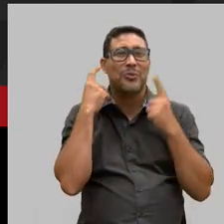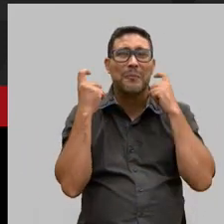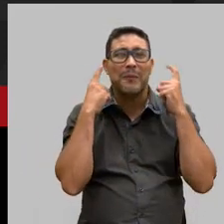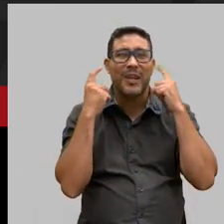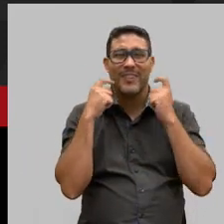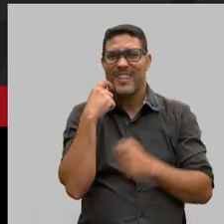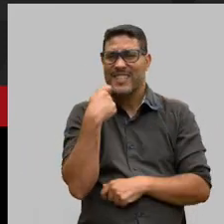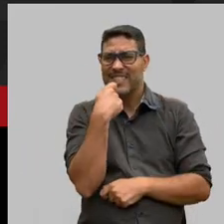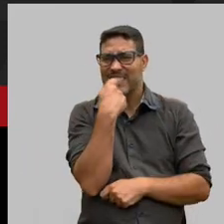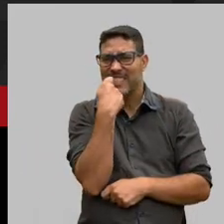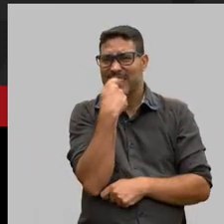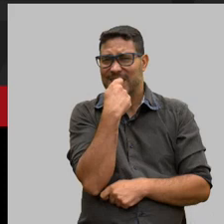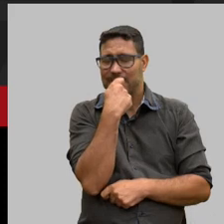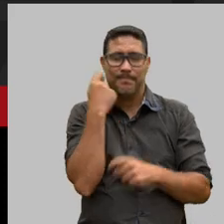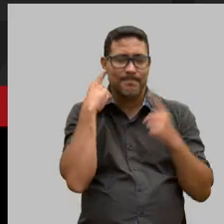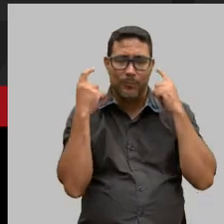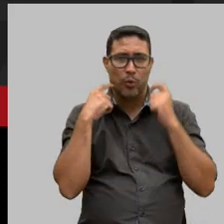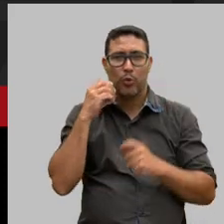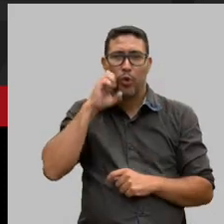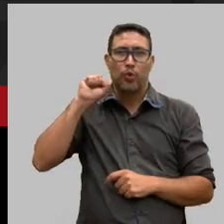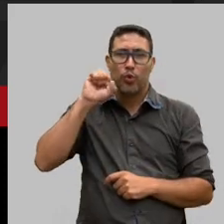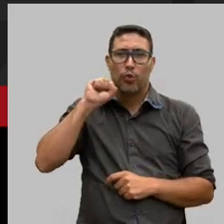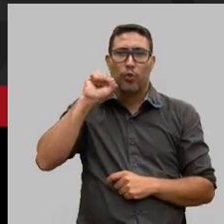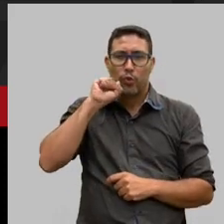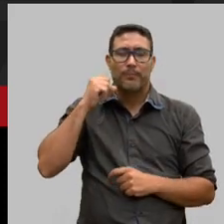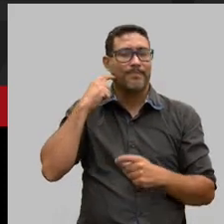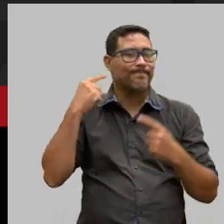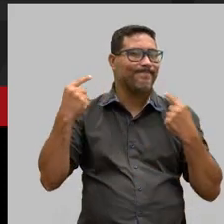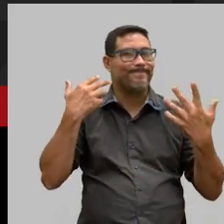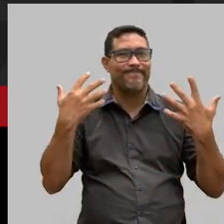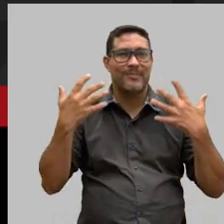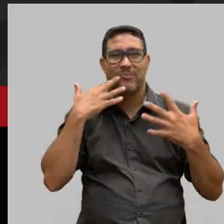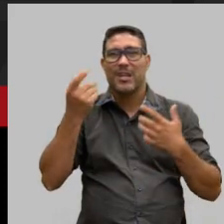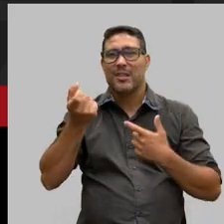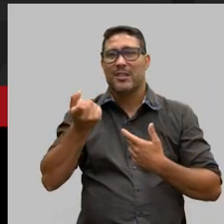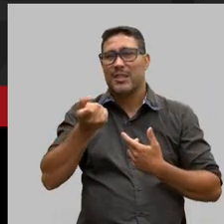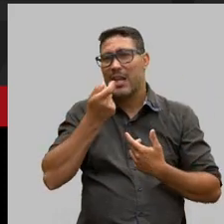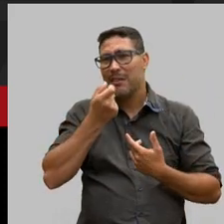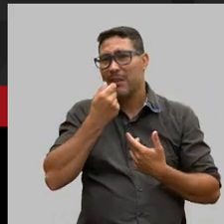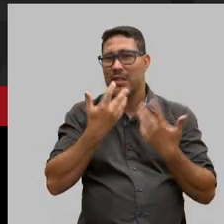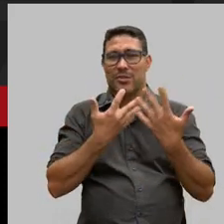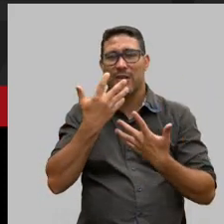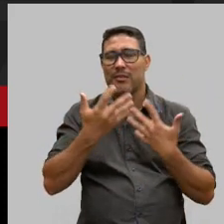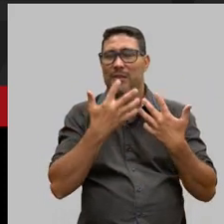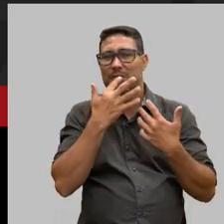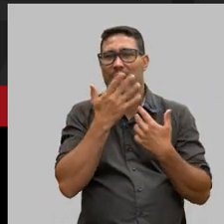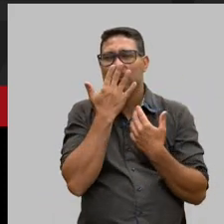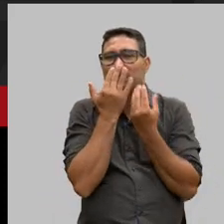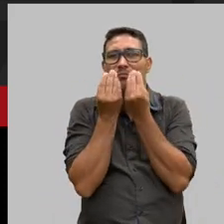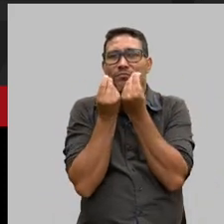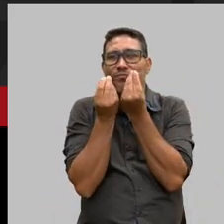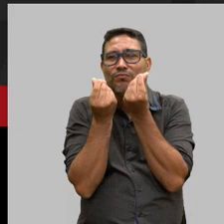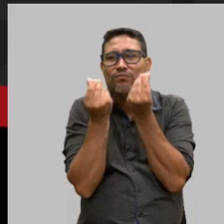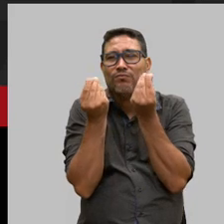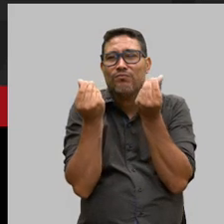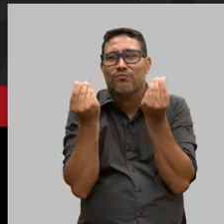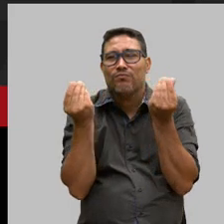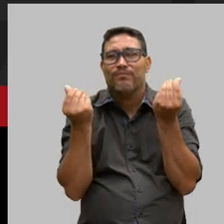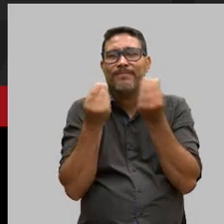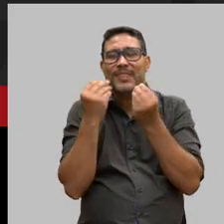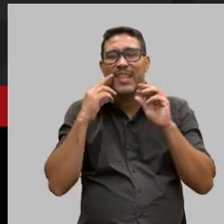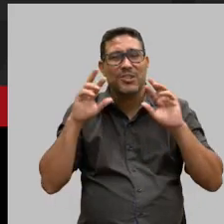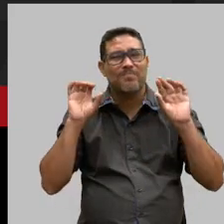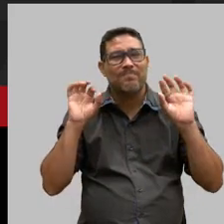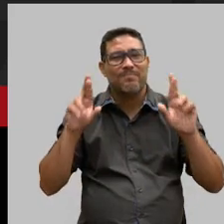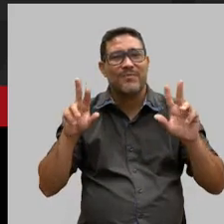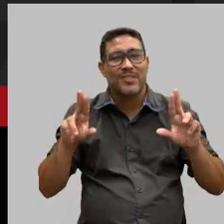motor eh o sugador eh muitos medicamentos tem um cheiro bem característico e isso pode